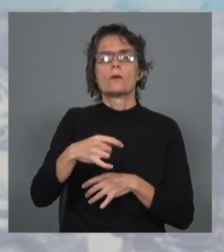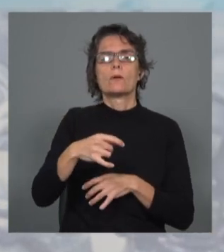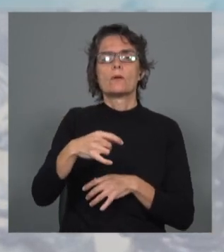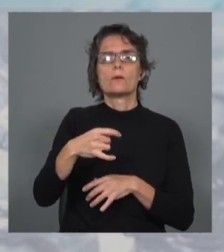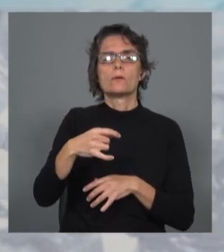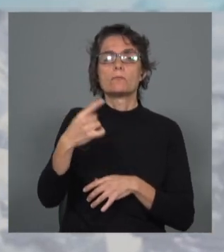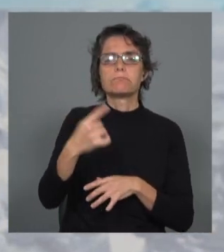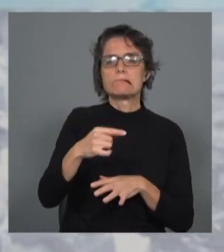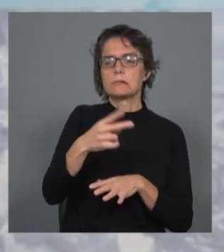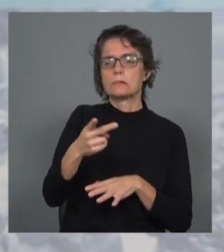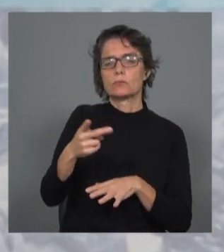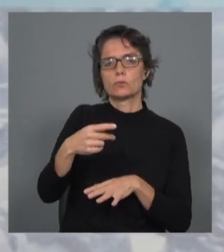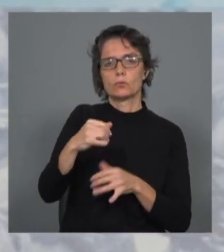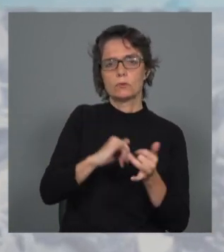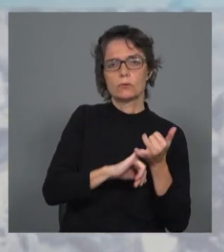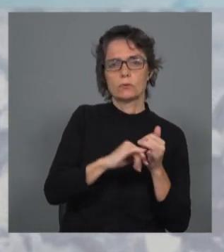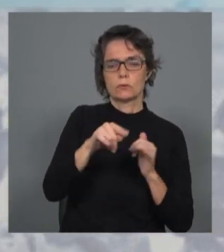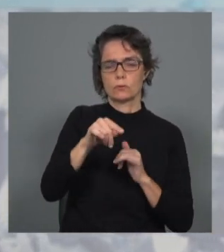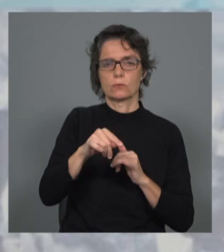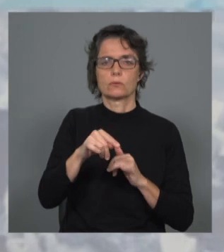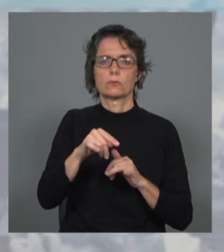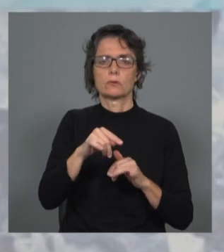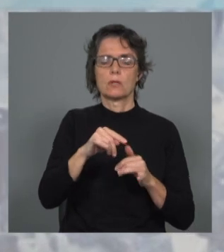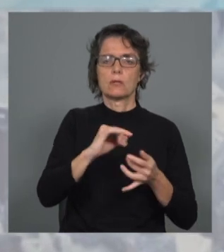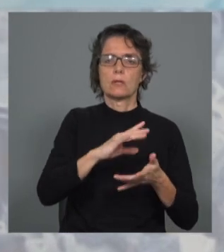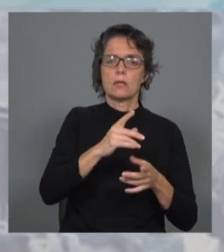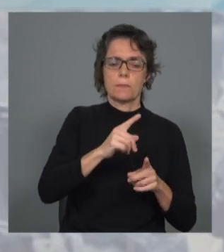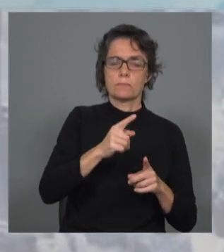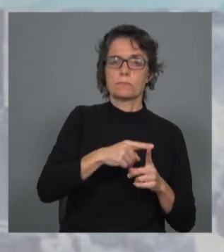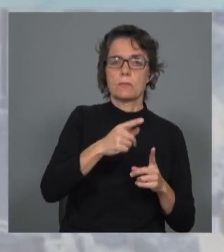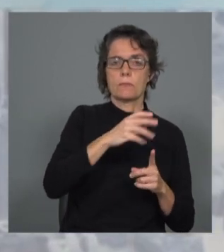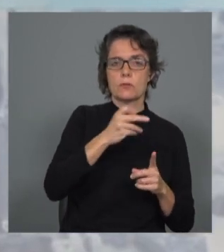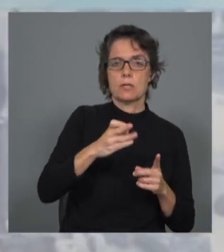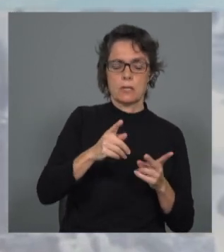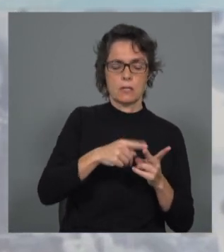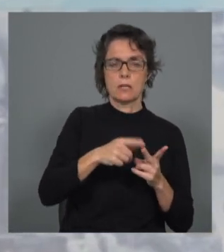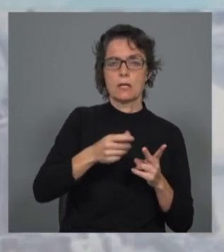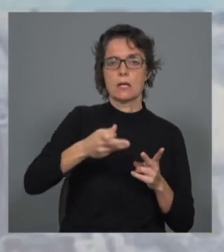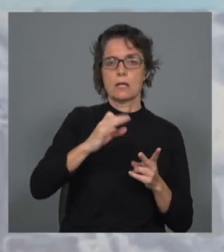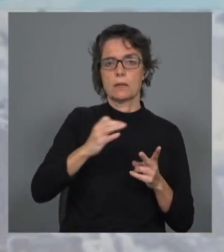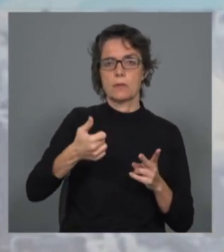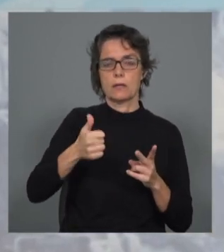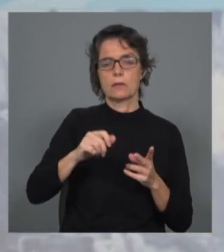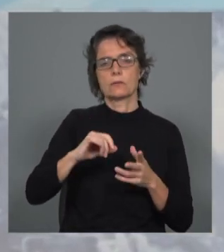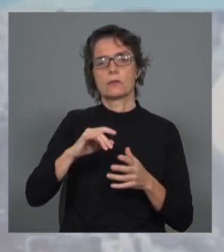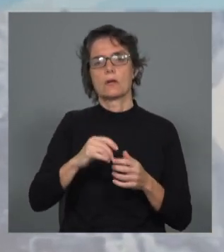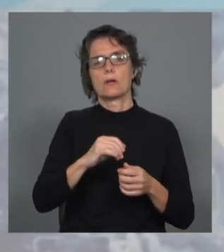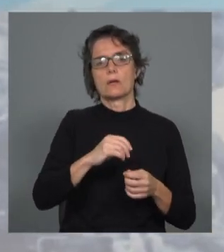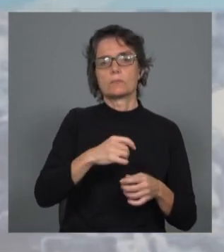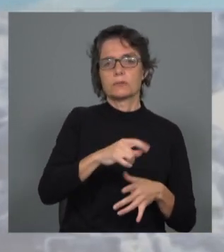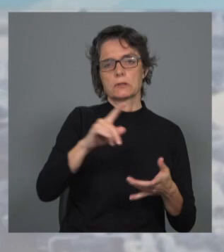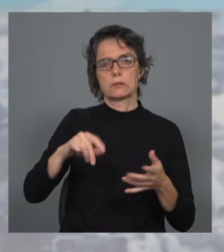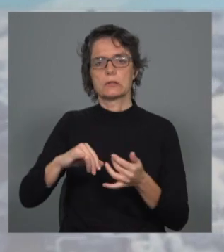João Palmeiro, Presidente da Associação Portuguesa de Imprensa, e Paulo Ribeiro, Presidente da Associação de Imprensa de Inspiração Cristã. Muito boa